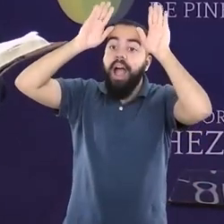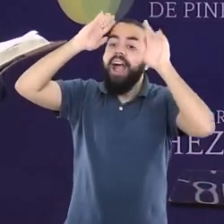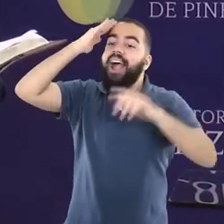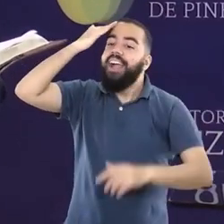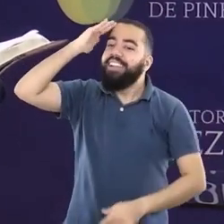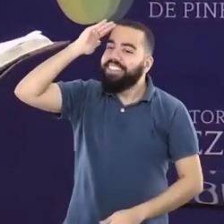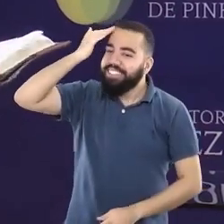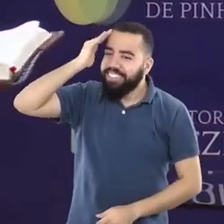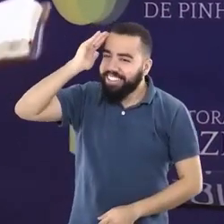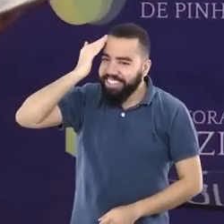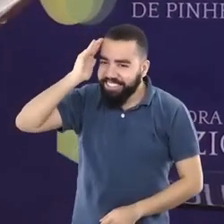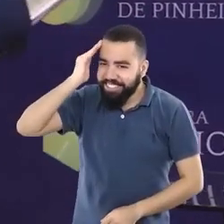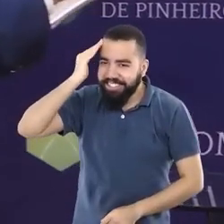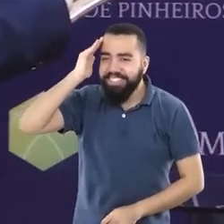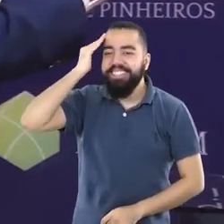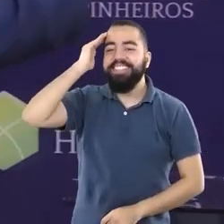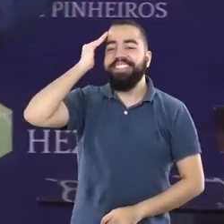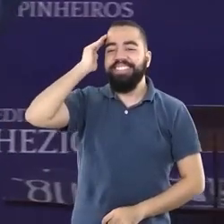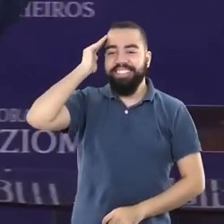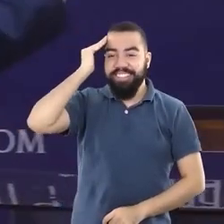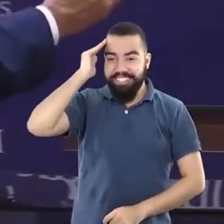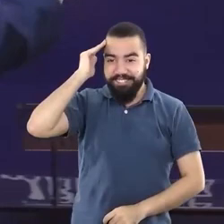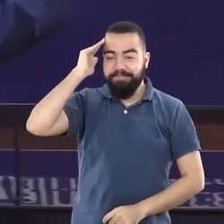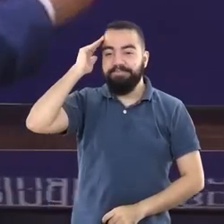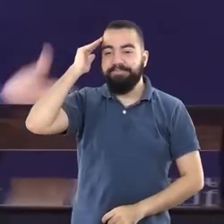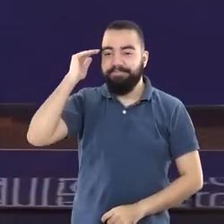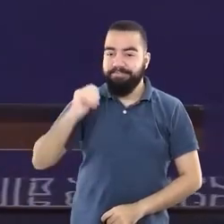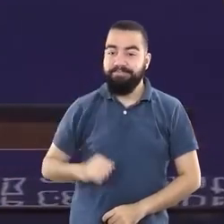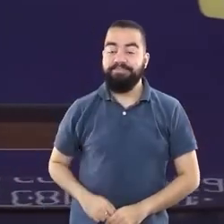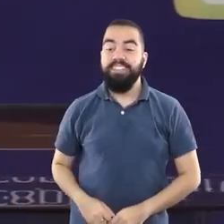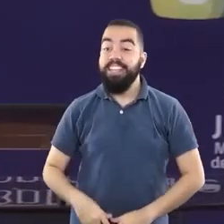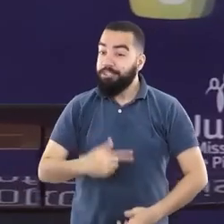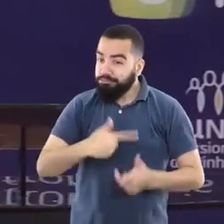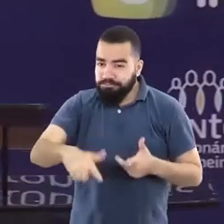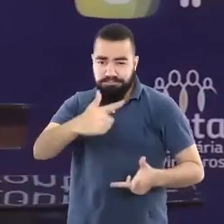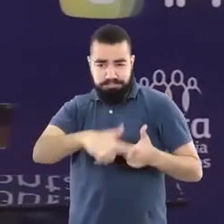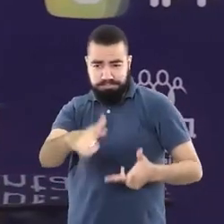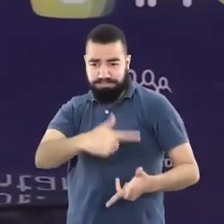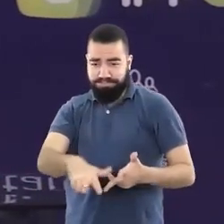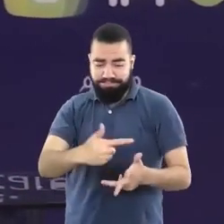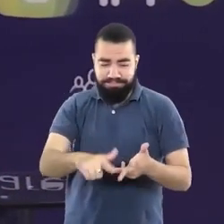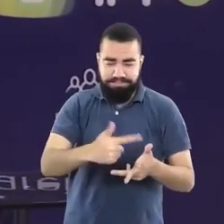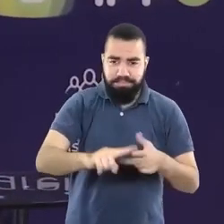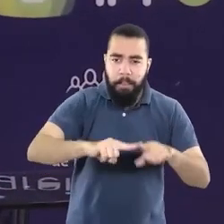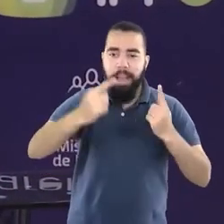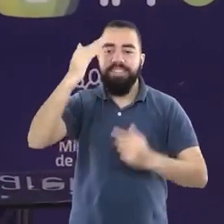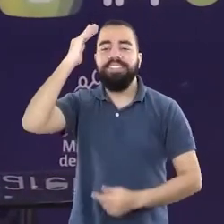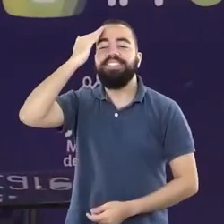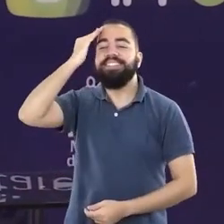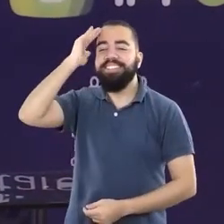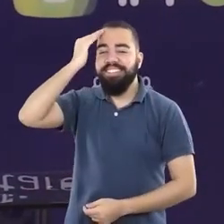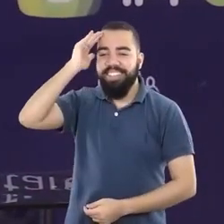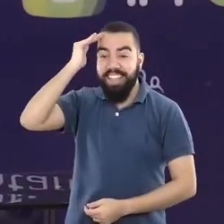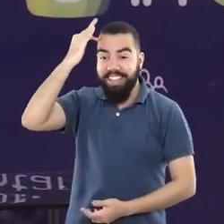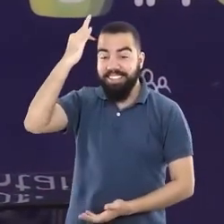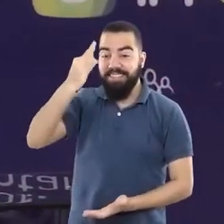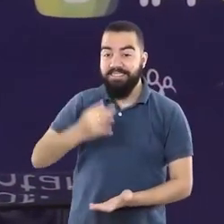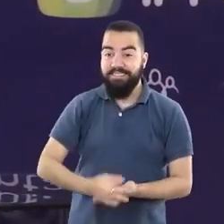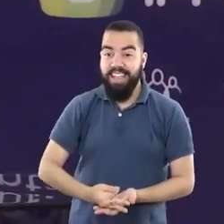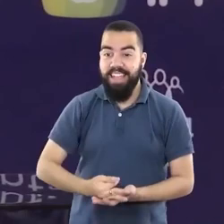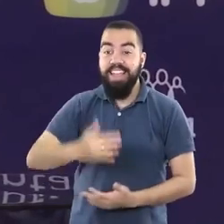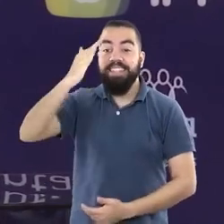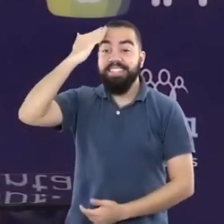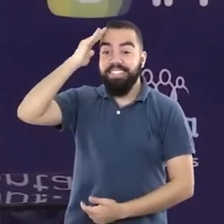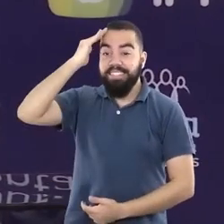nitidez, fora do torvelinho ou apesar do torvelinho que assola e massacra você. Eu sei que